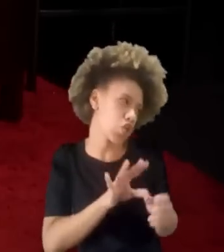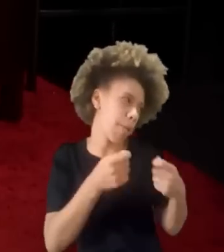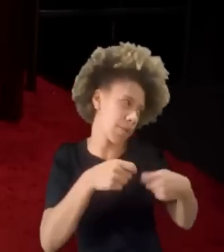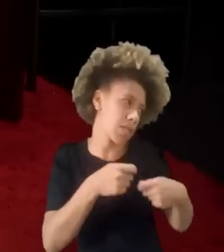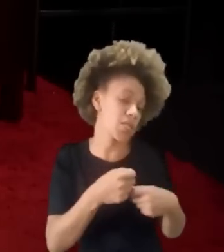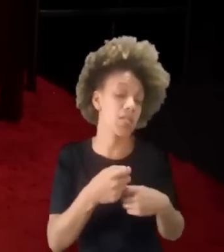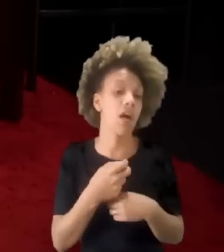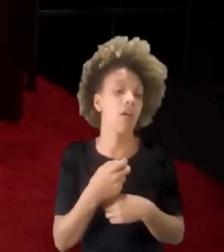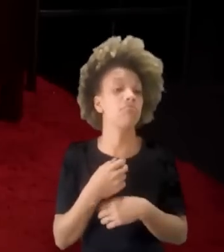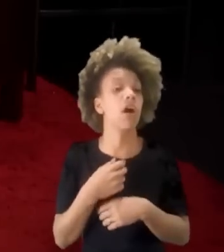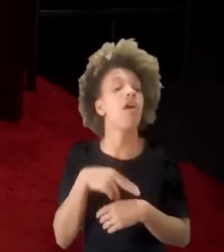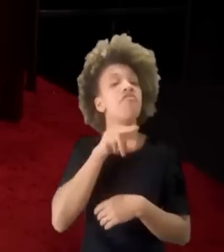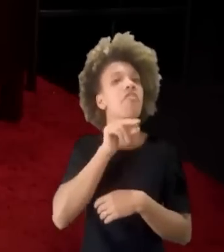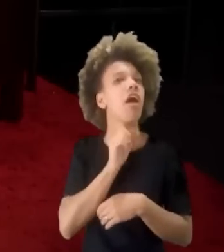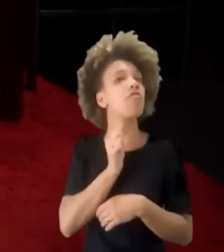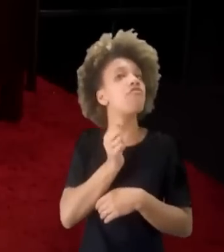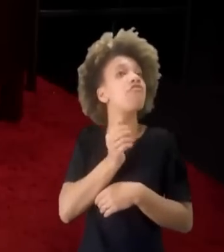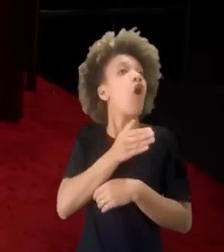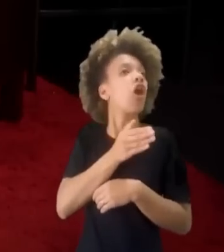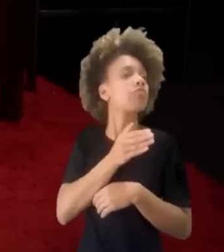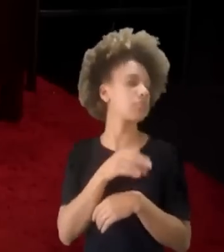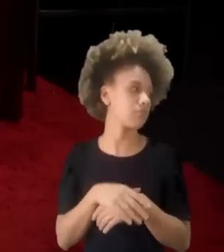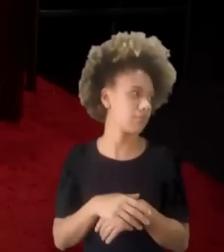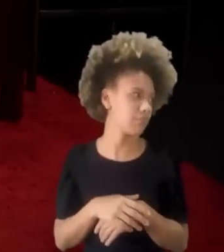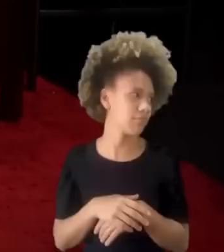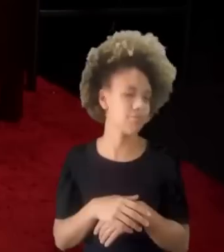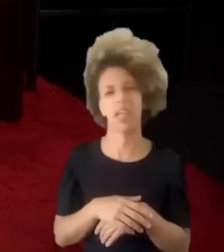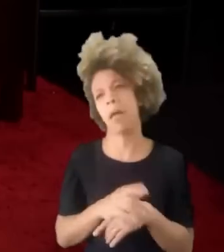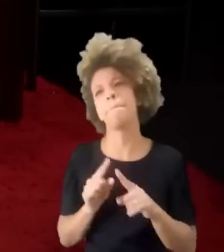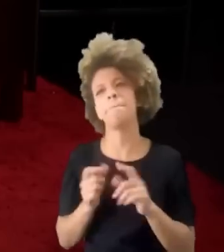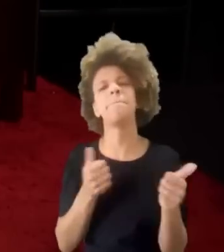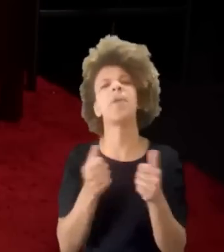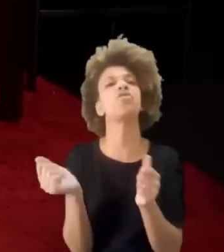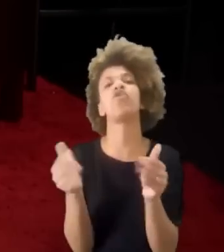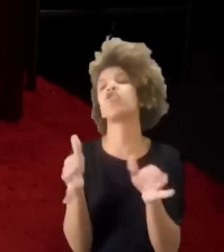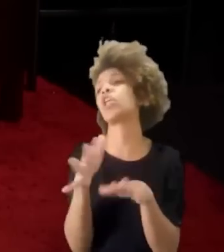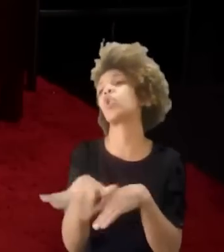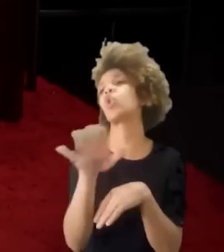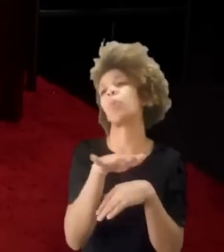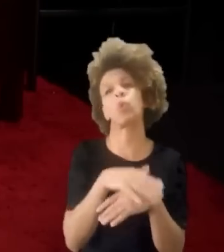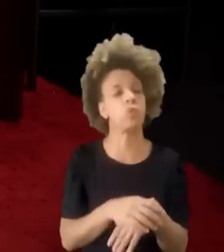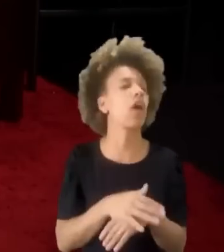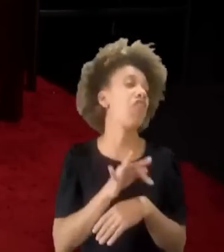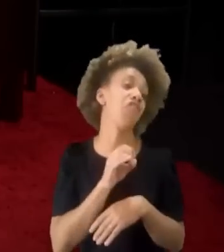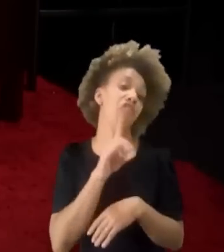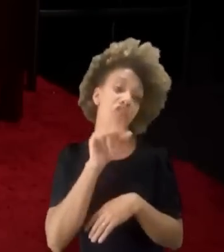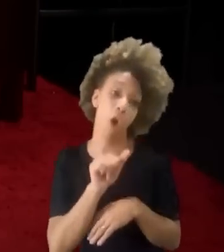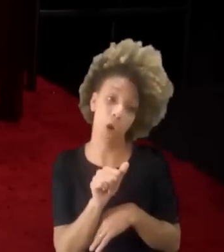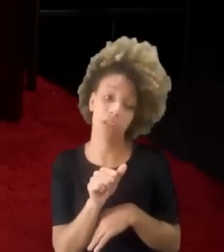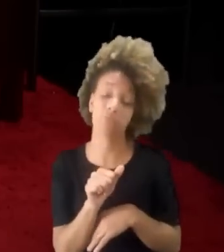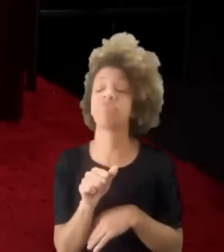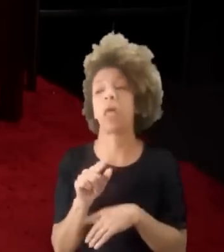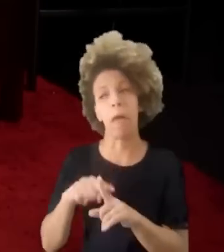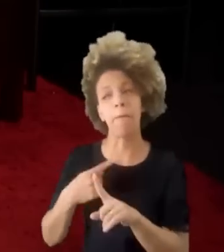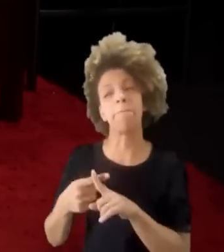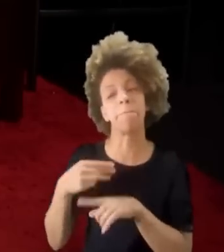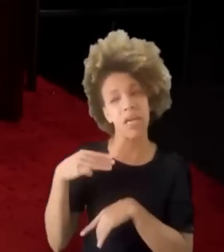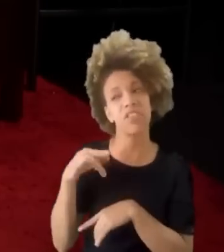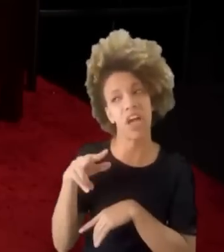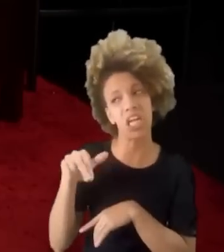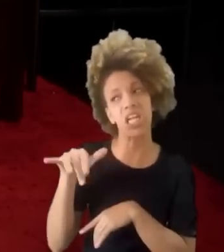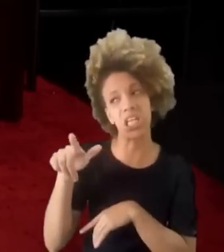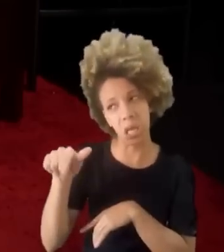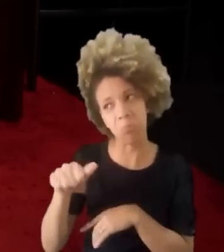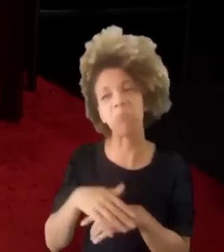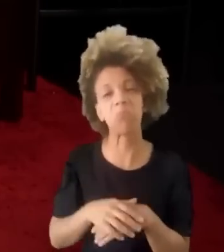uma entonação média é boa mas valeu fodeu todo mundo aí é boa mas valia é aí